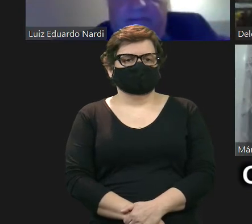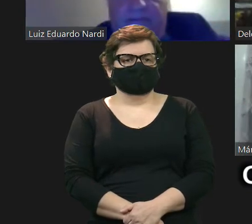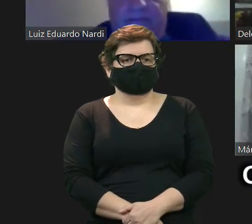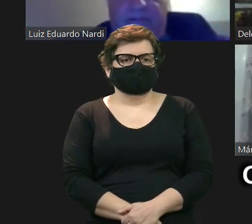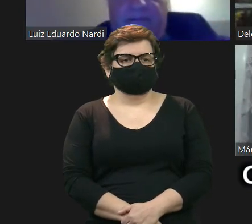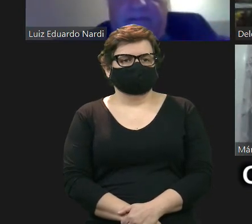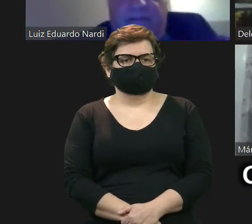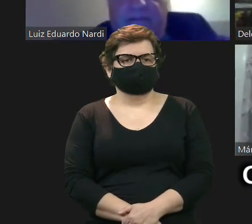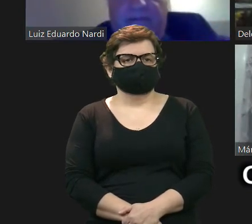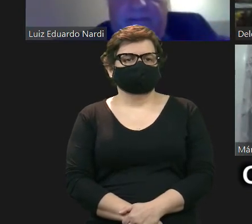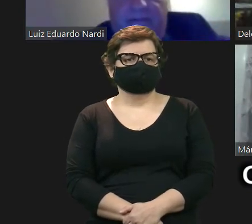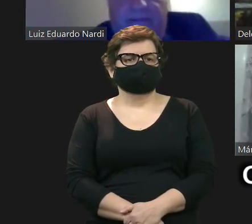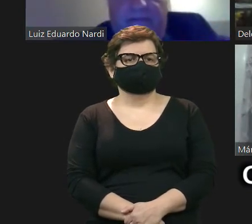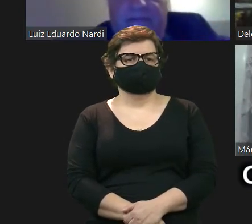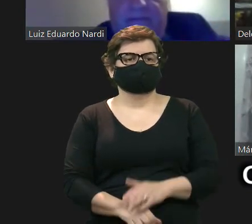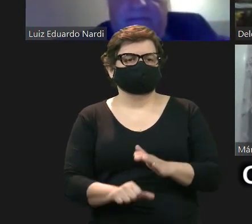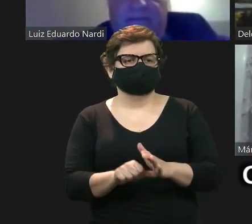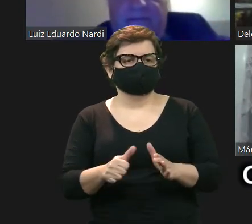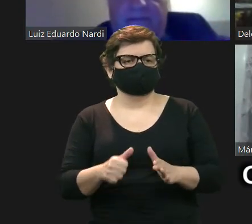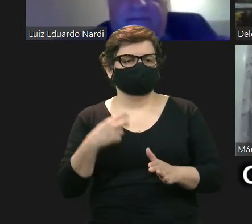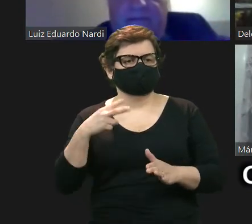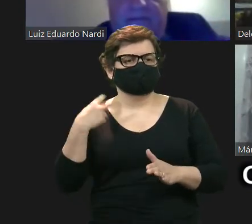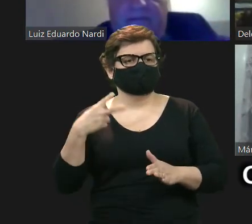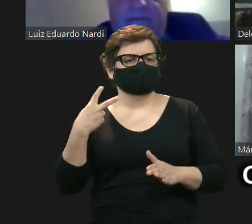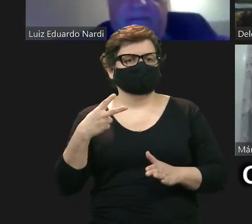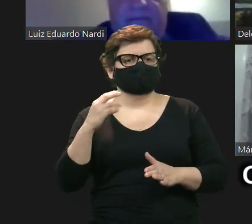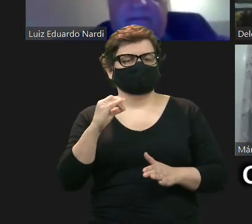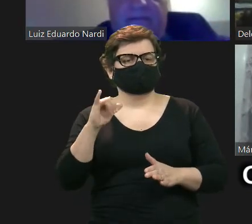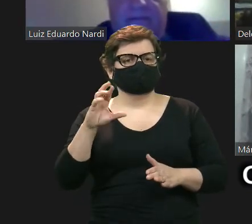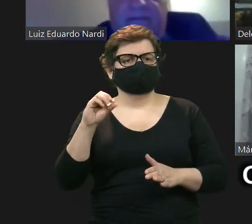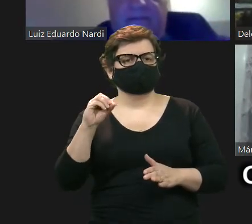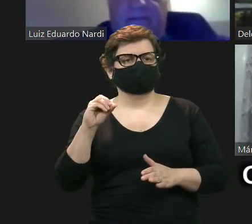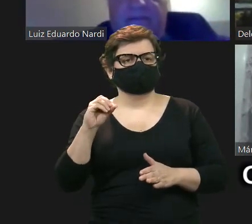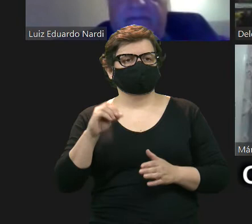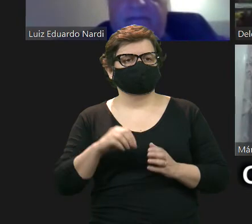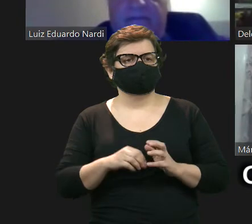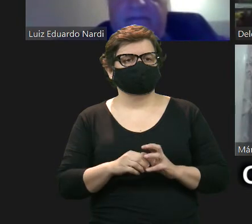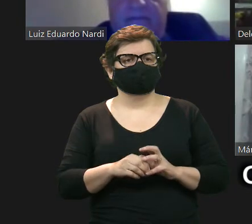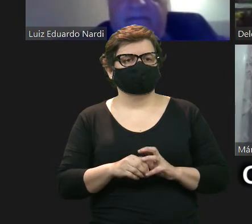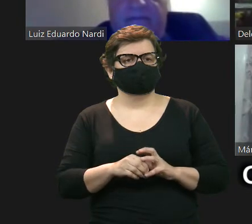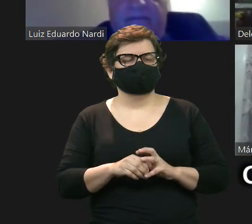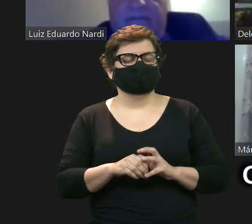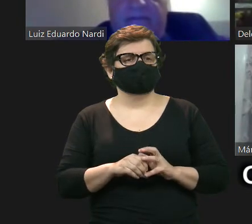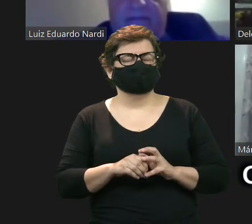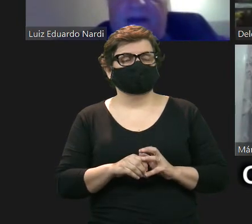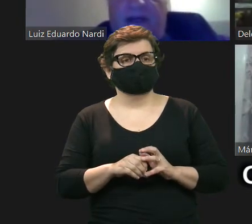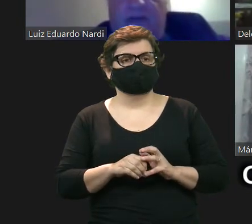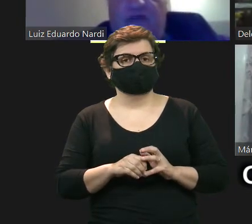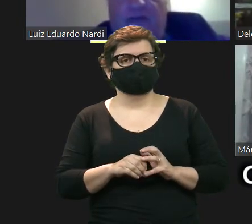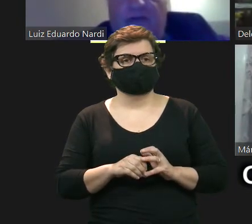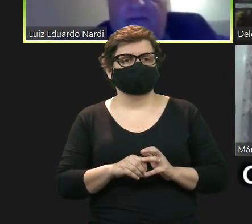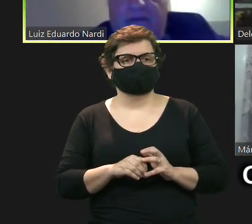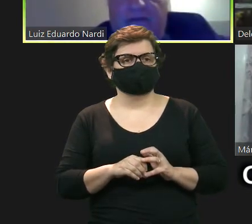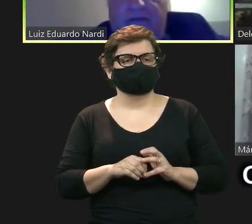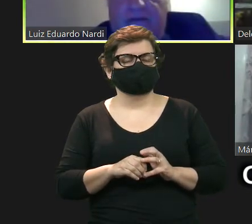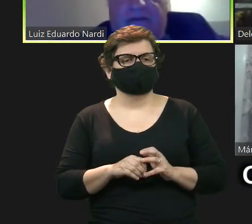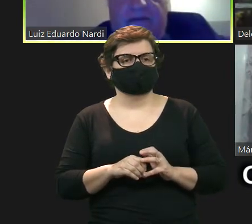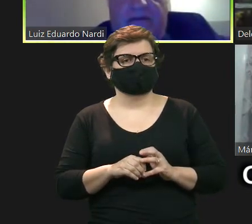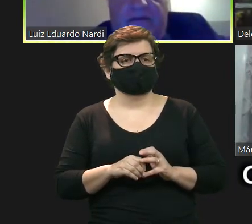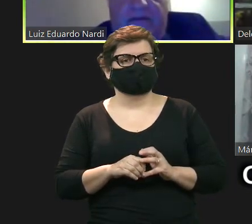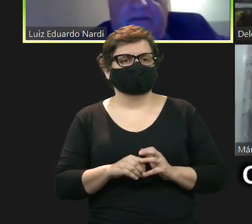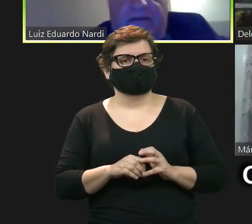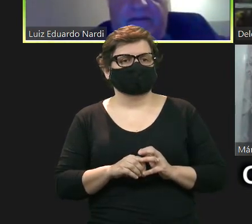Vereador Cícero do Ceasa. Libera o som para ele. Eu vou chamar o Cícero.